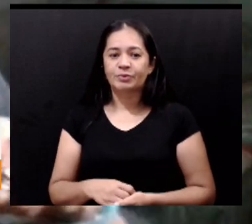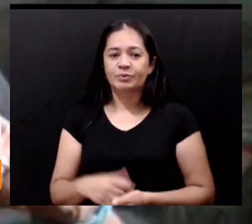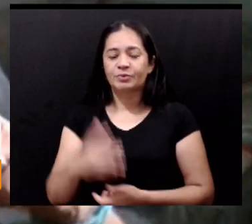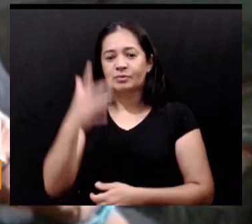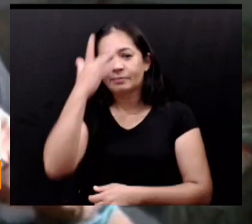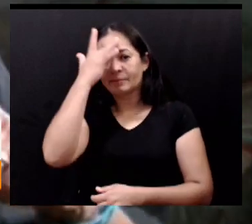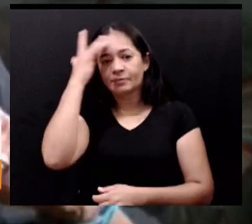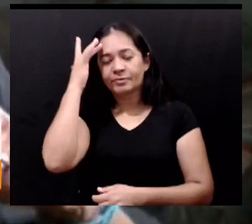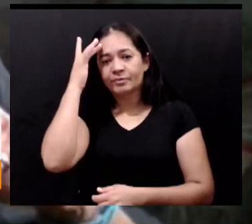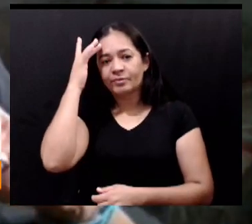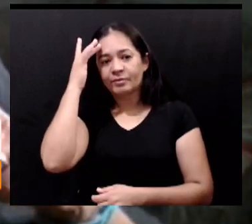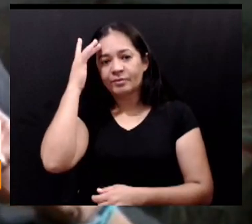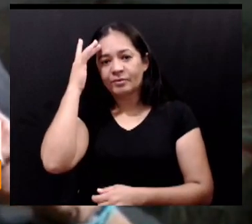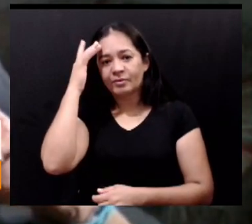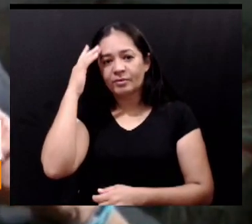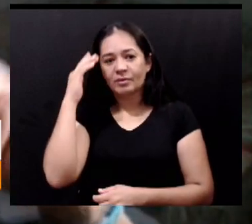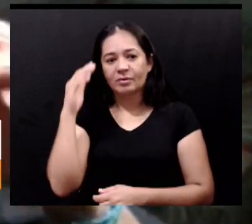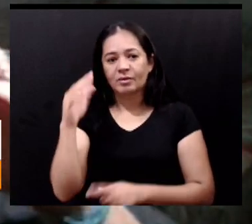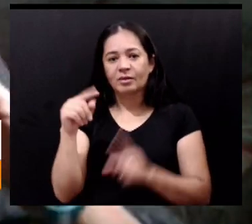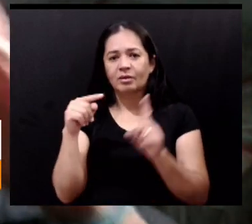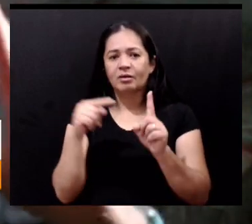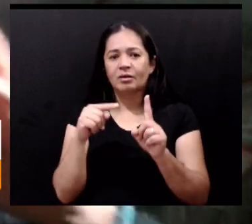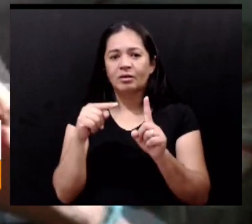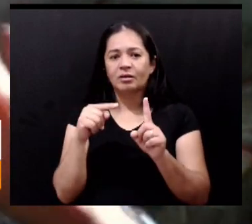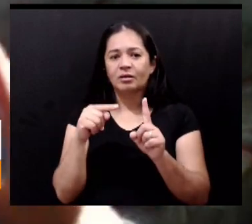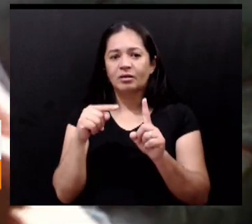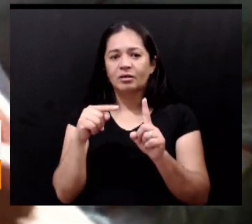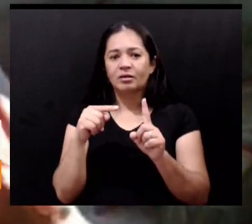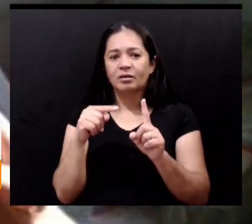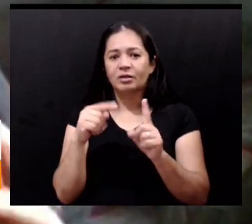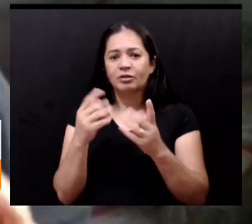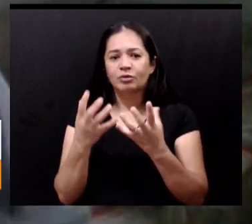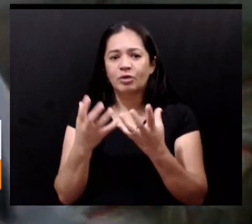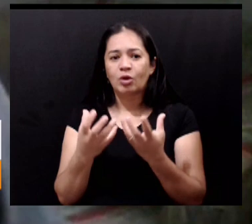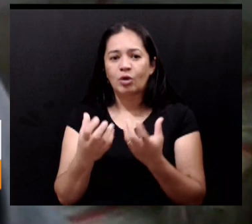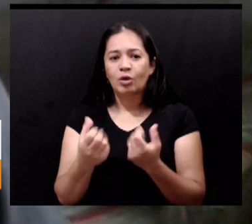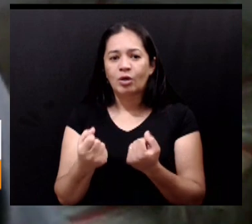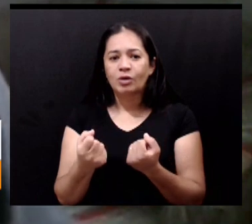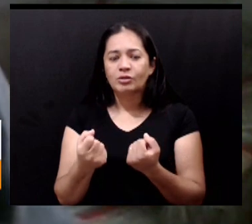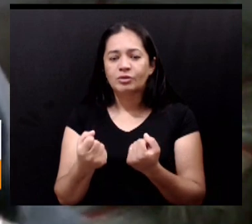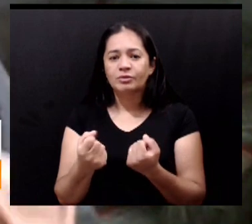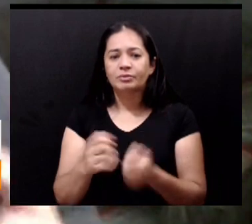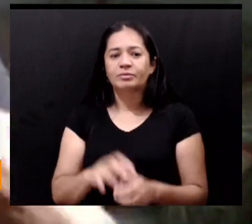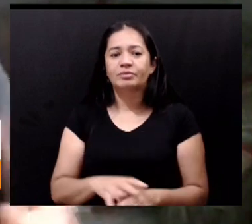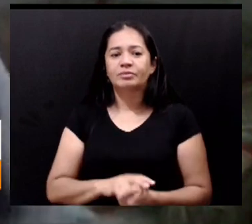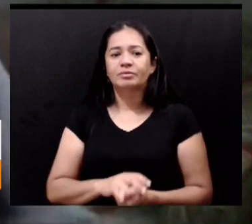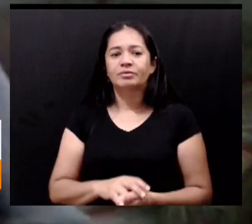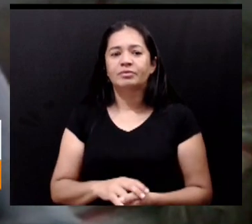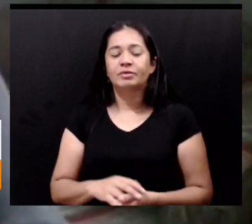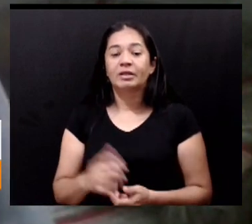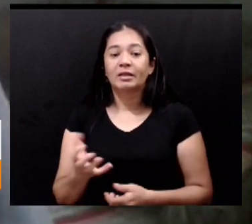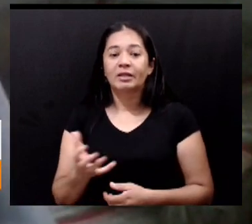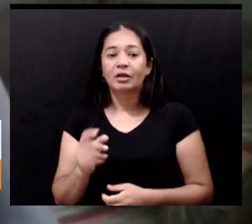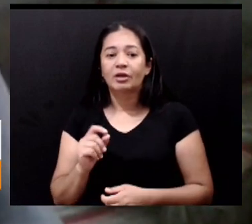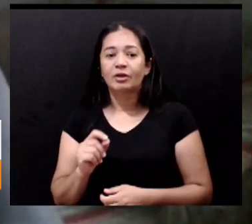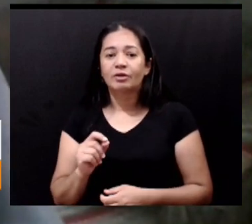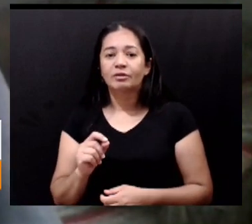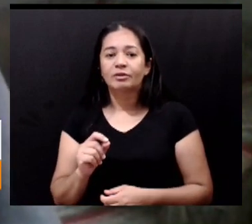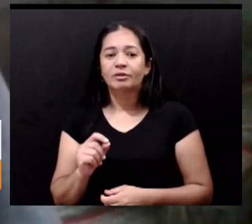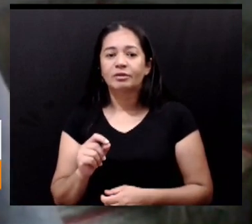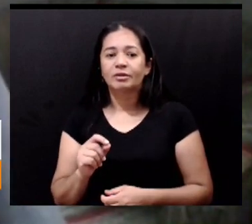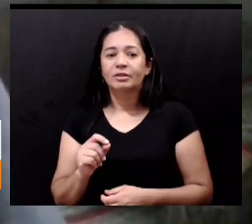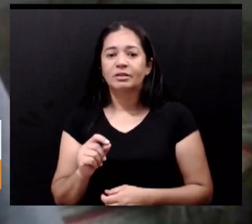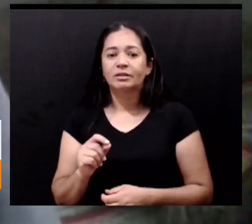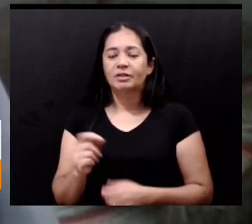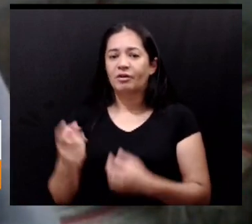que falou do acolhimento da sociedade, que fica querendo que a pessoa volte